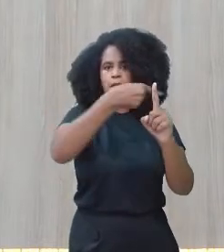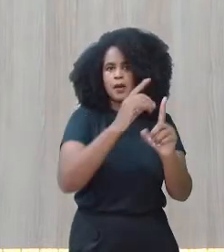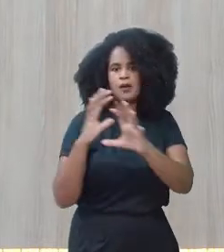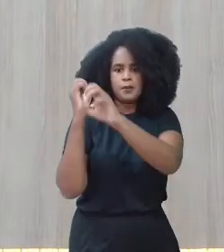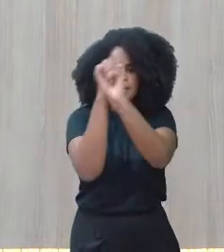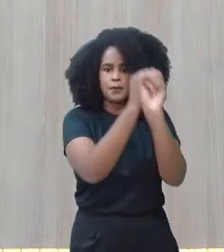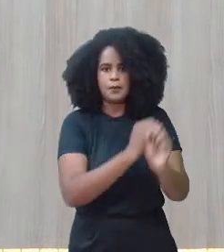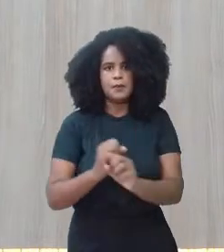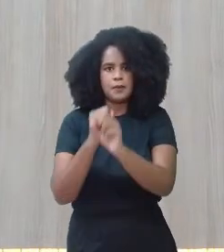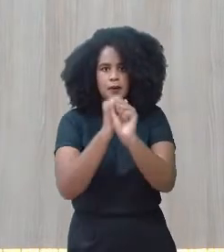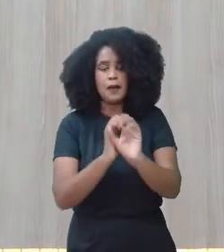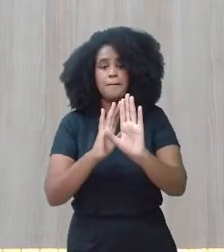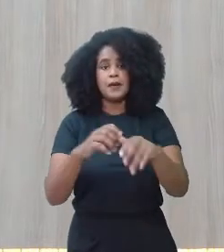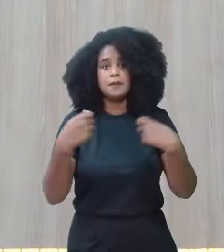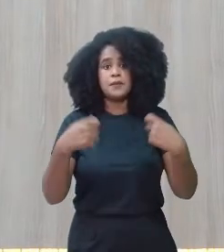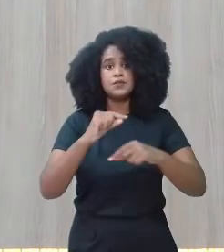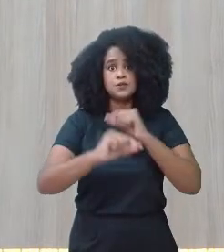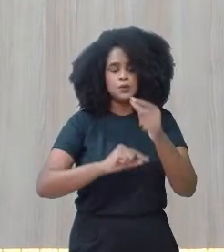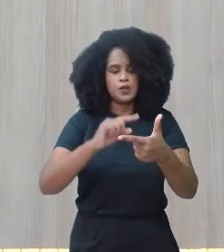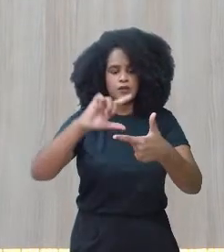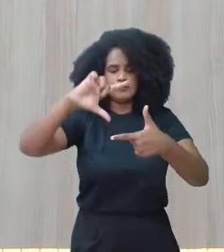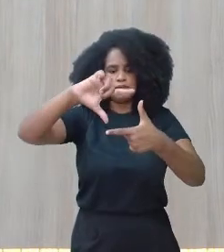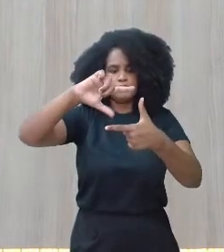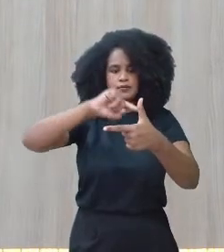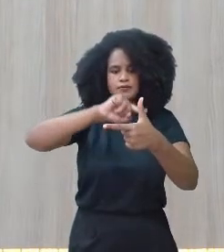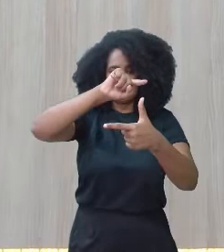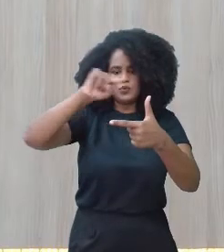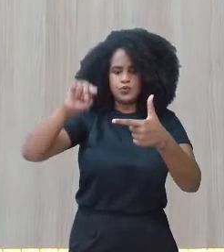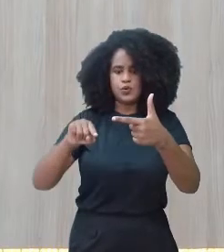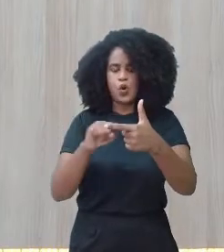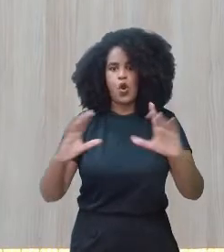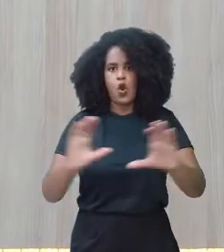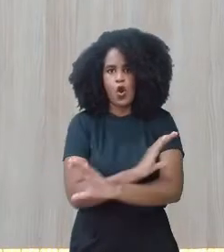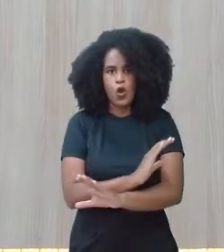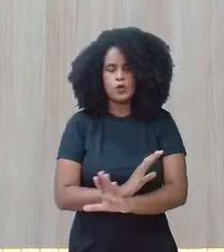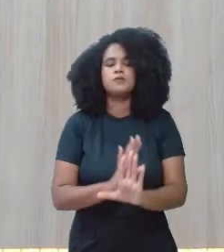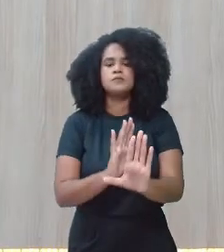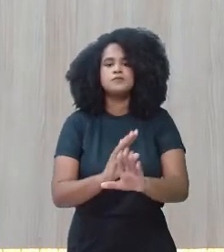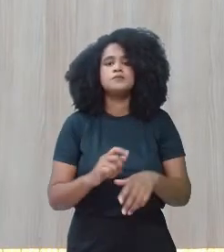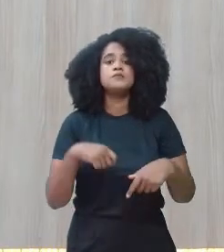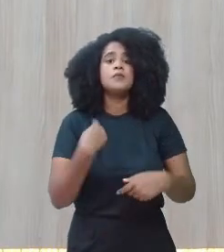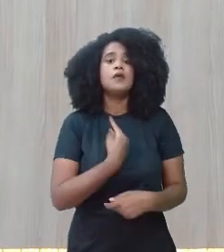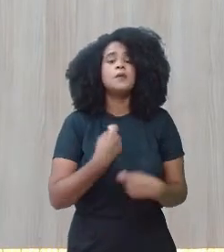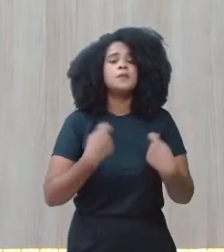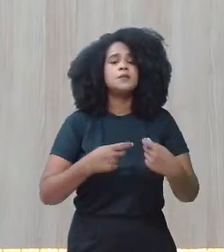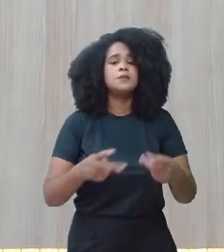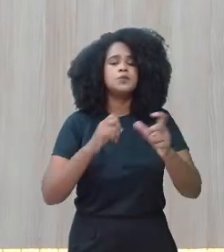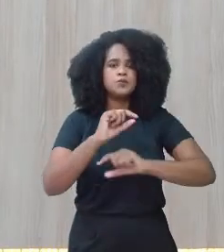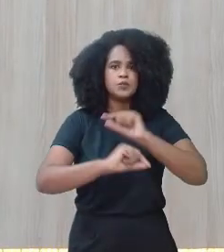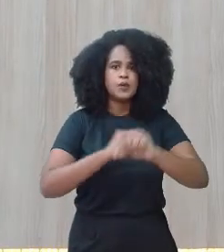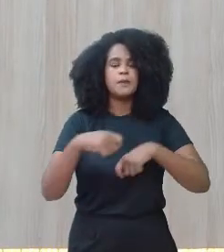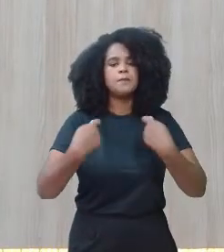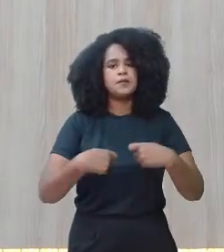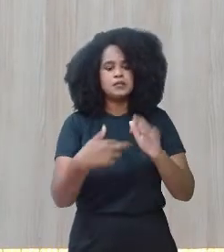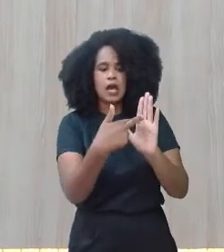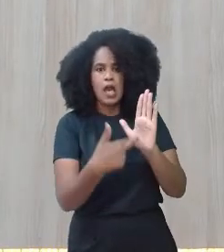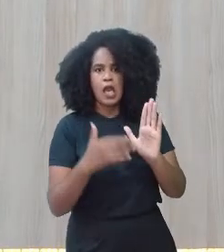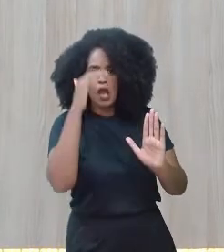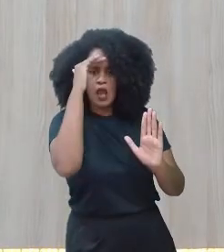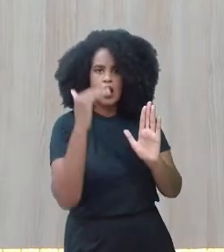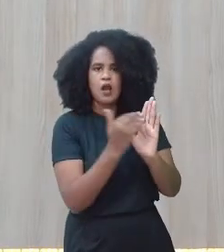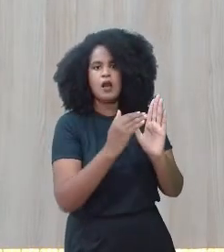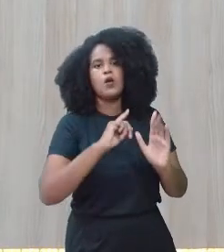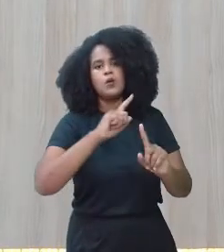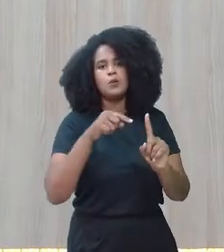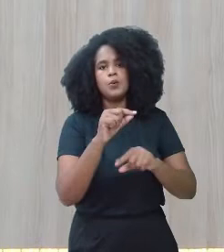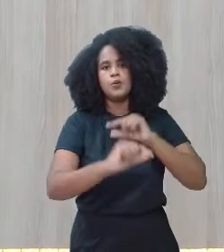fechado, tá certo? A ideia é que a gente comece a perceber que algumas exigências vão ser feitas a partir de agora para a gente